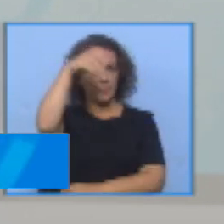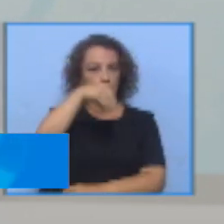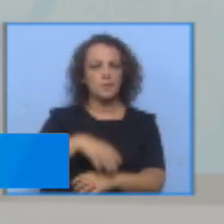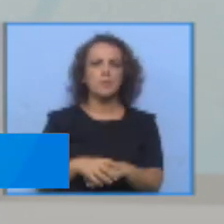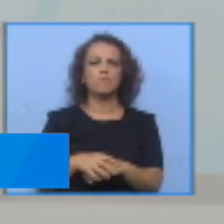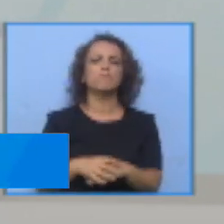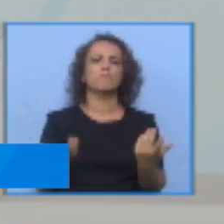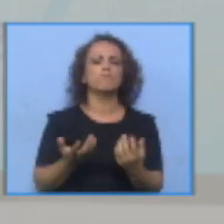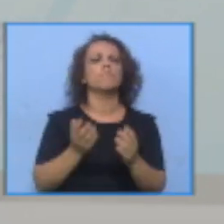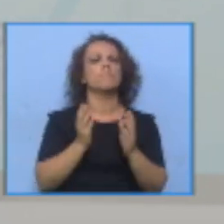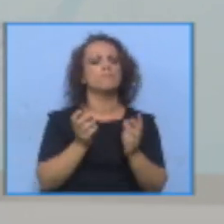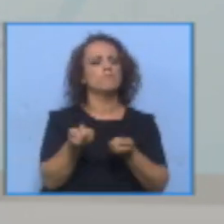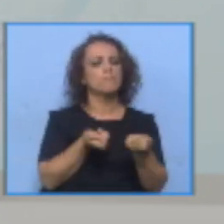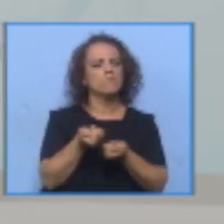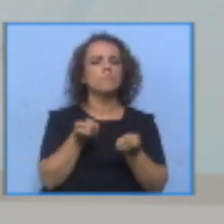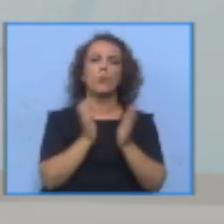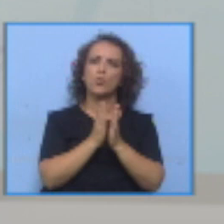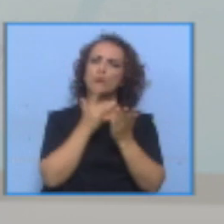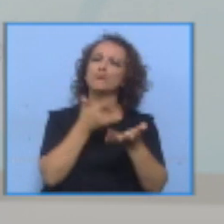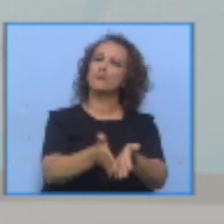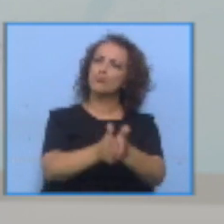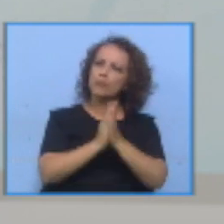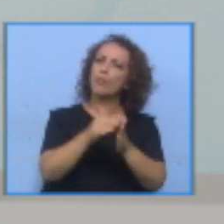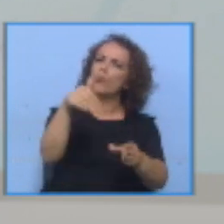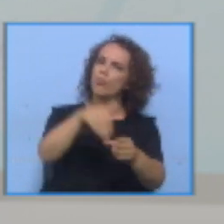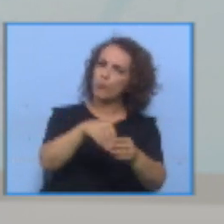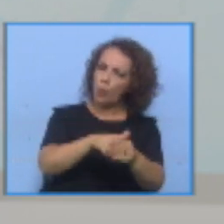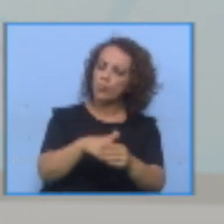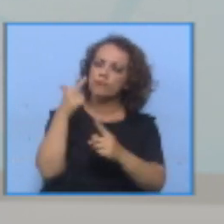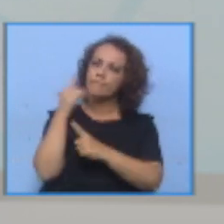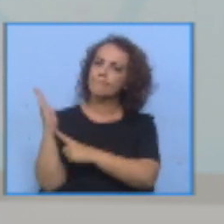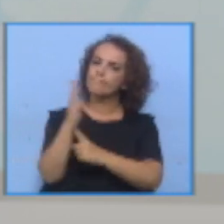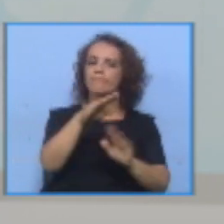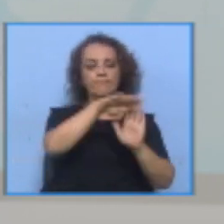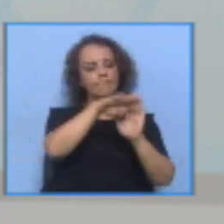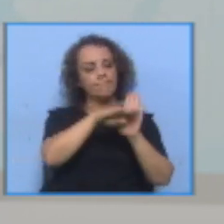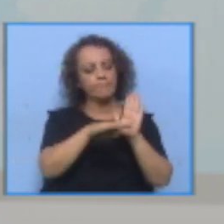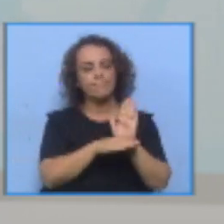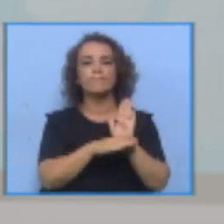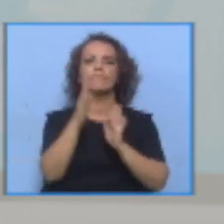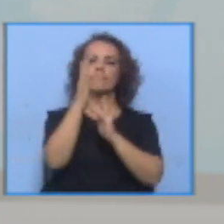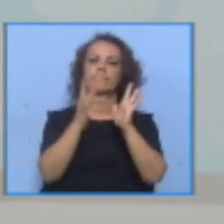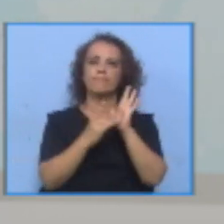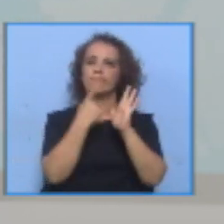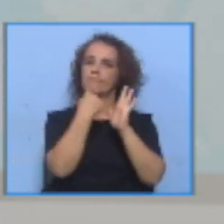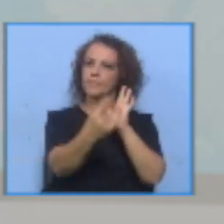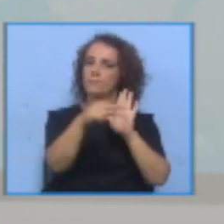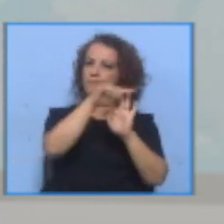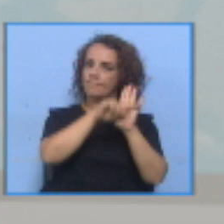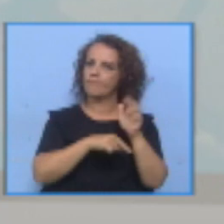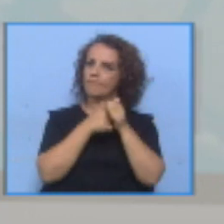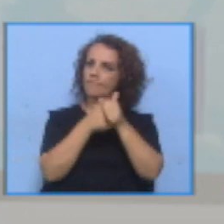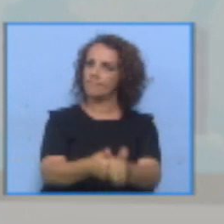Várias organizações católicas apelaram ao voto e indicam a doutrina social da Igreja e os critérios do Evangelho como critérios para